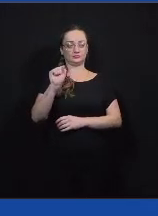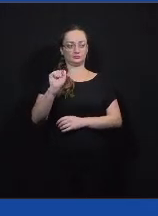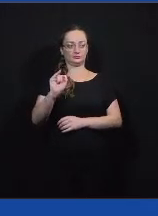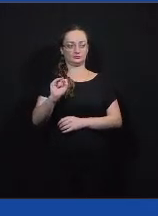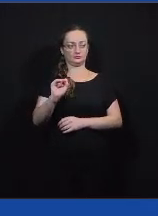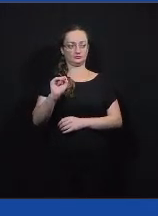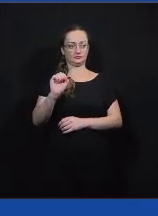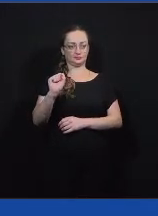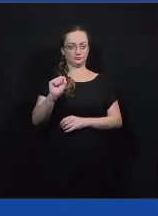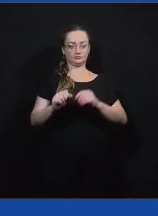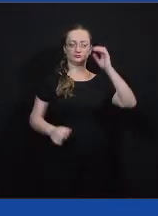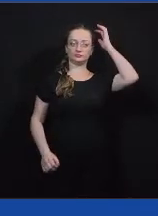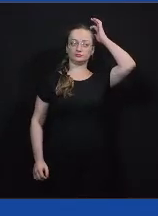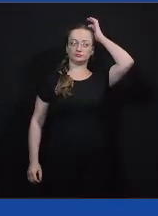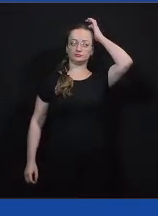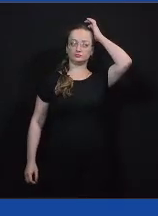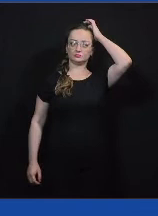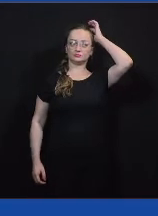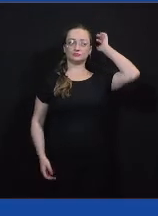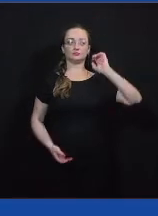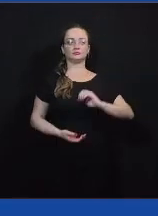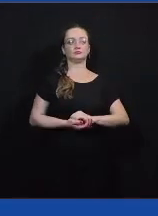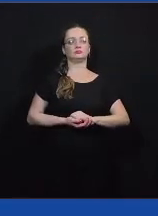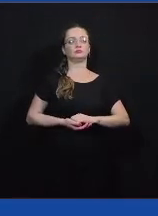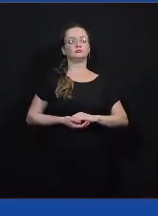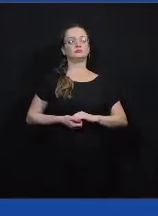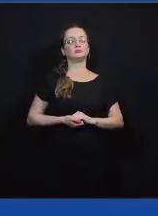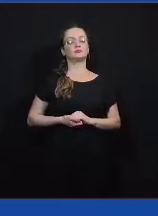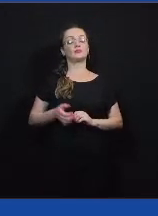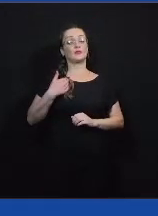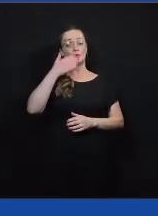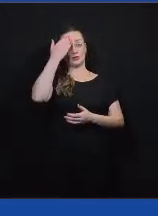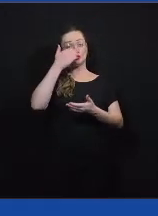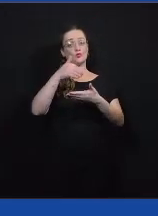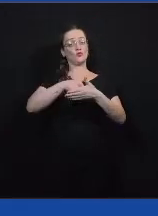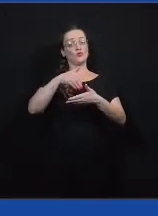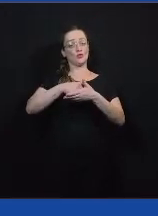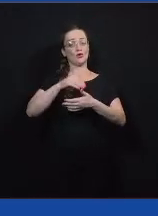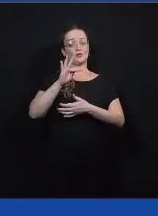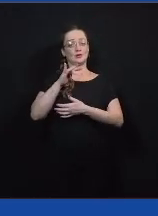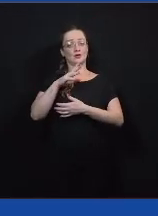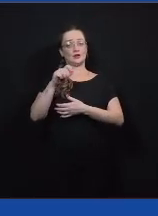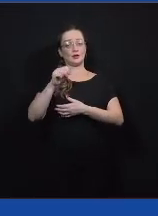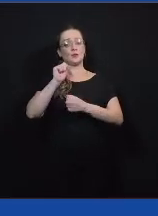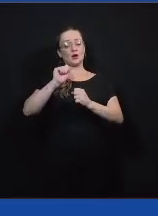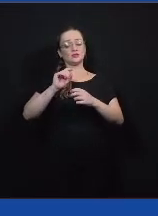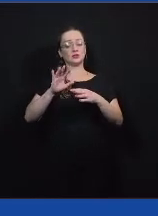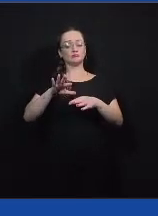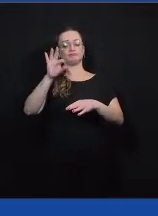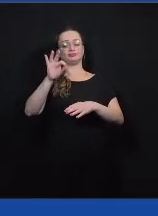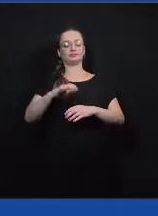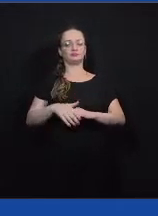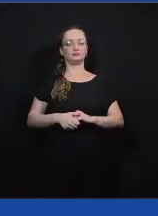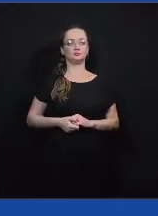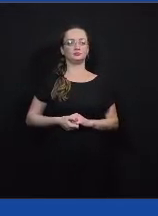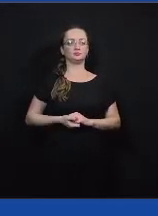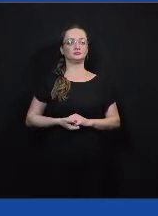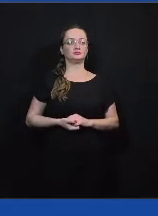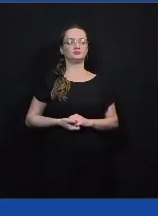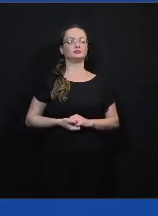melhor que eu acho que pode ser o voto da Fernanda pode ser o voto de Minerva aí no resultado a gente